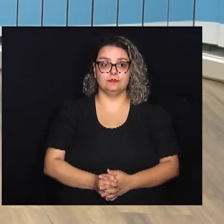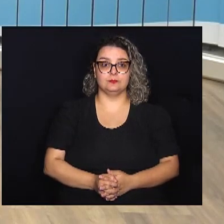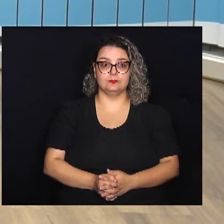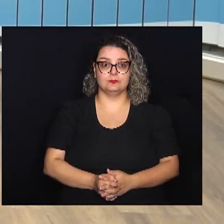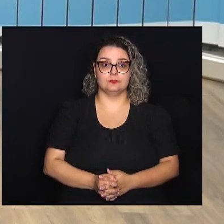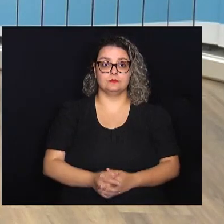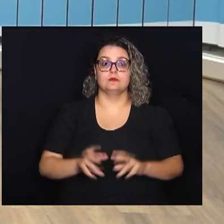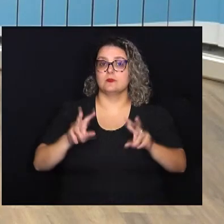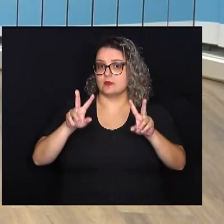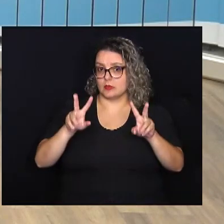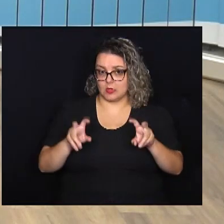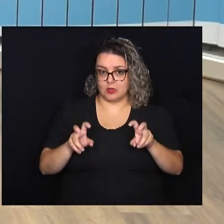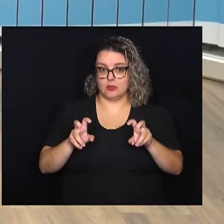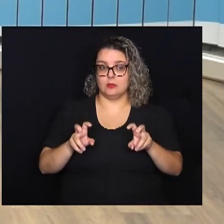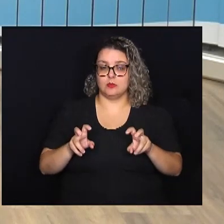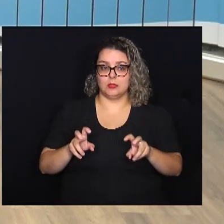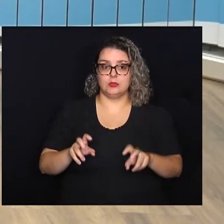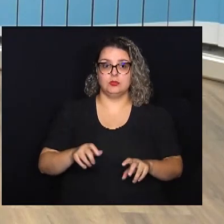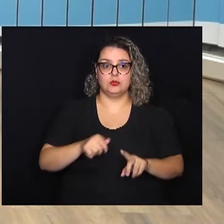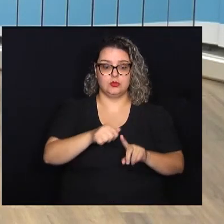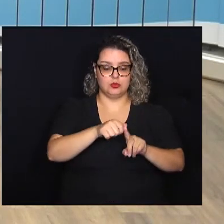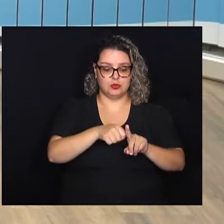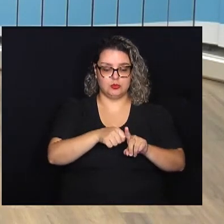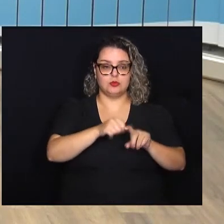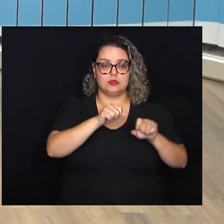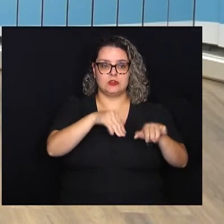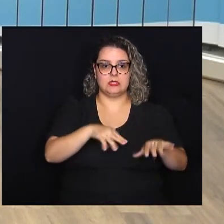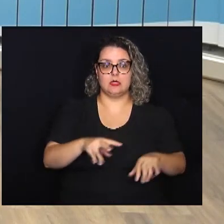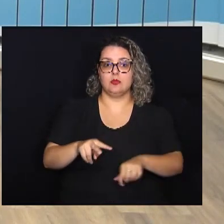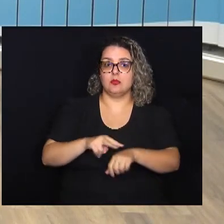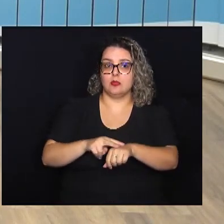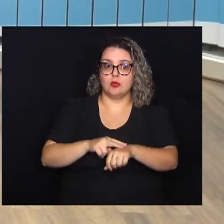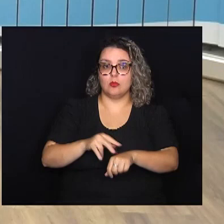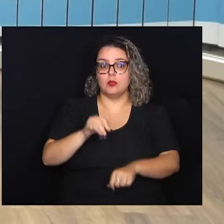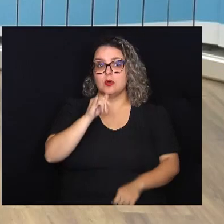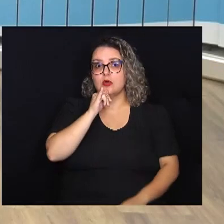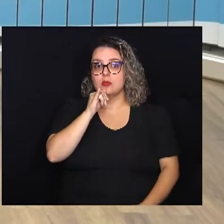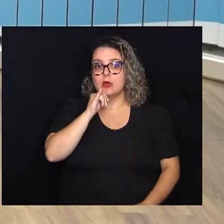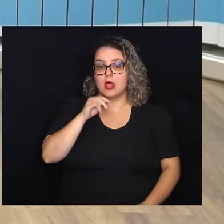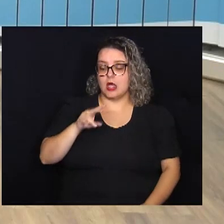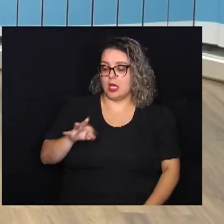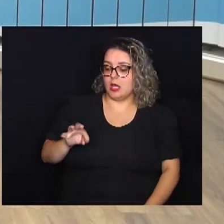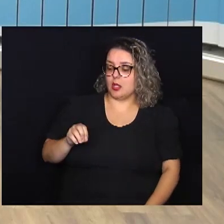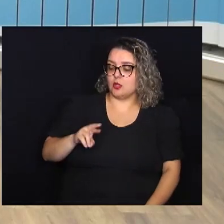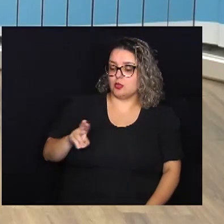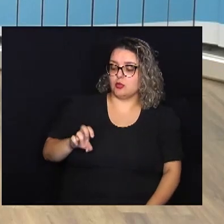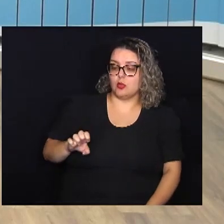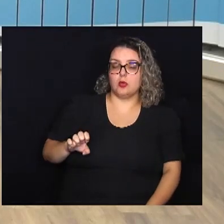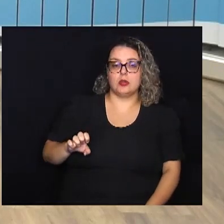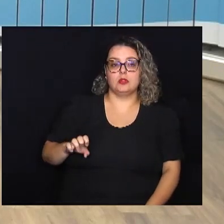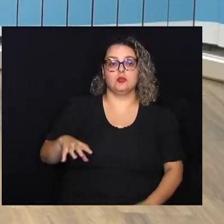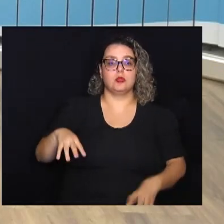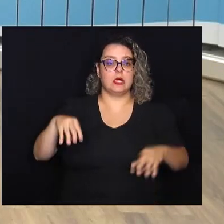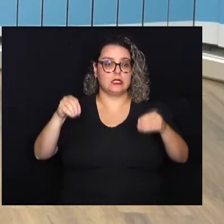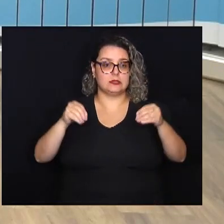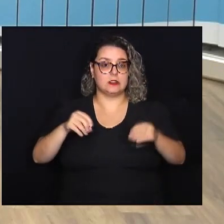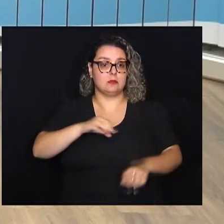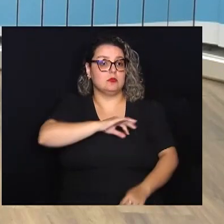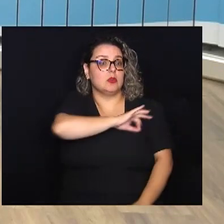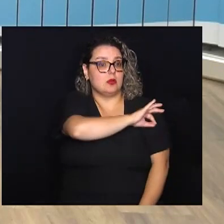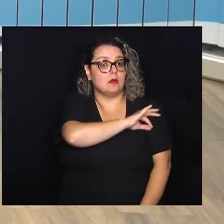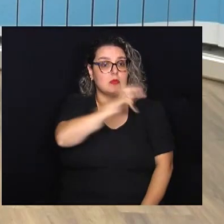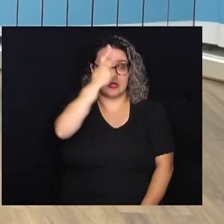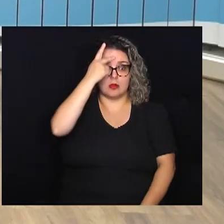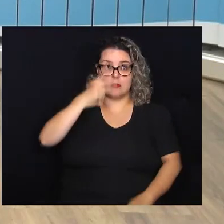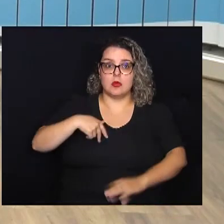o tema do Setembro Verde você que passa por exemplo pela torre do Castelo pela prefeitura pela própria Câmara